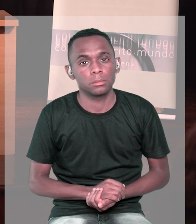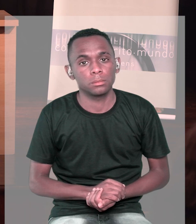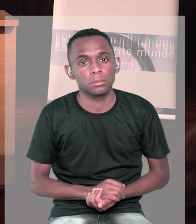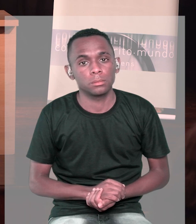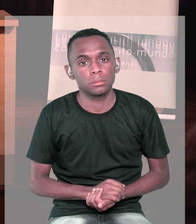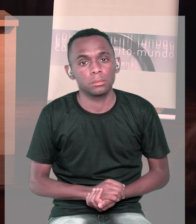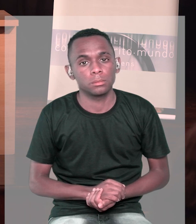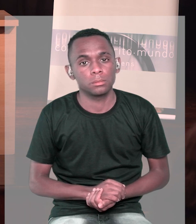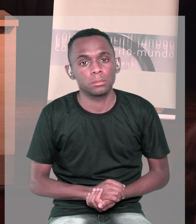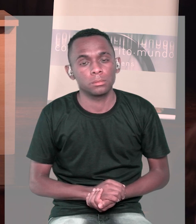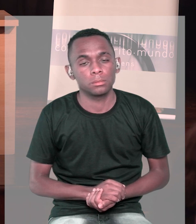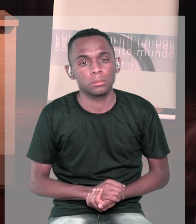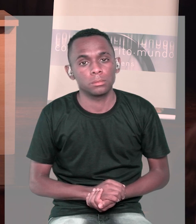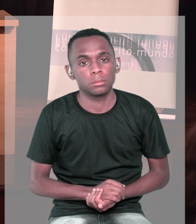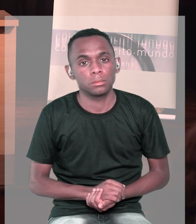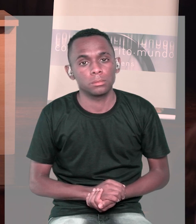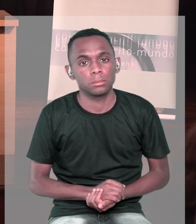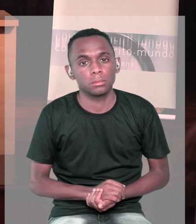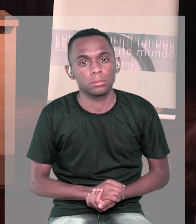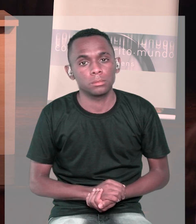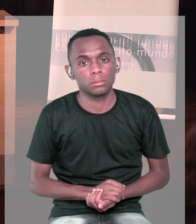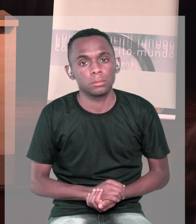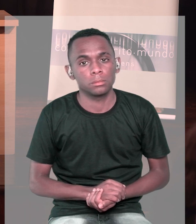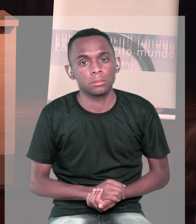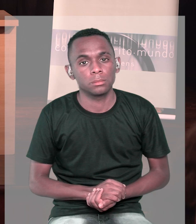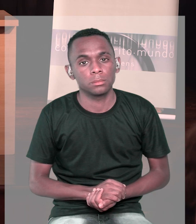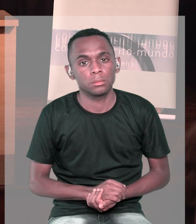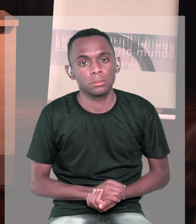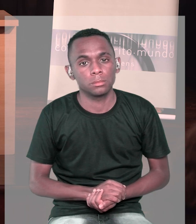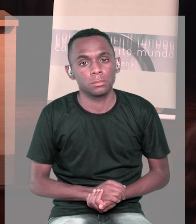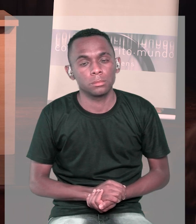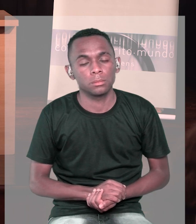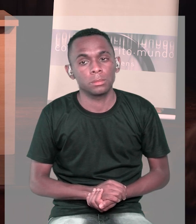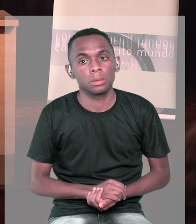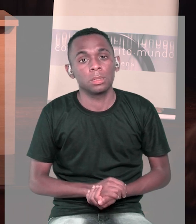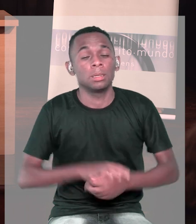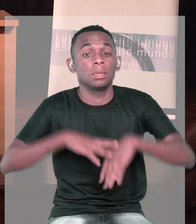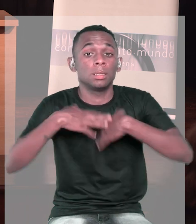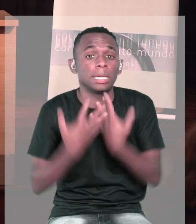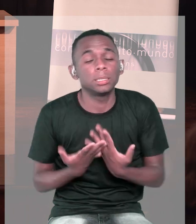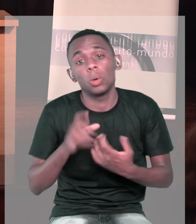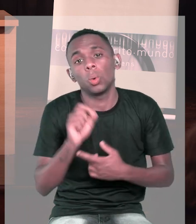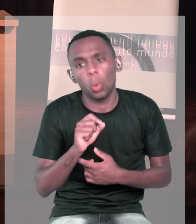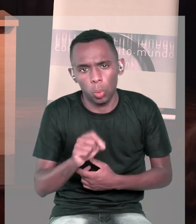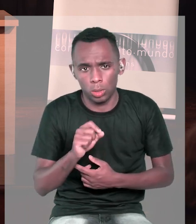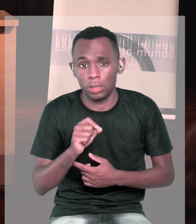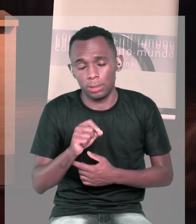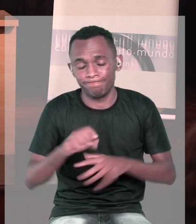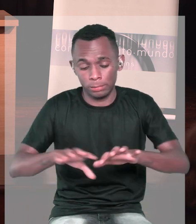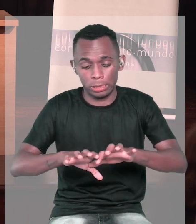la rationaliser, d'augmenter sa productivité, etc. Então, não se trataria, então, visto